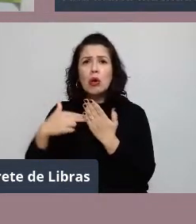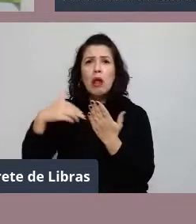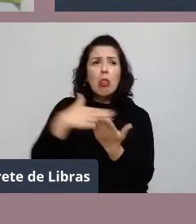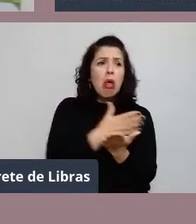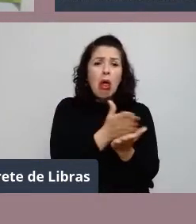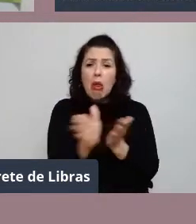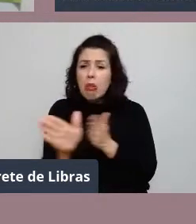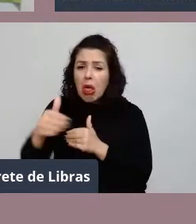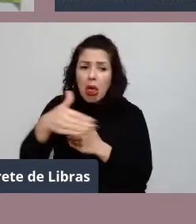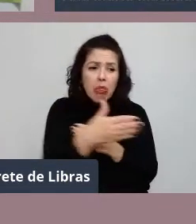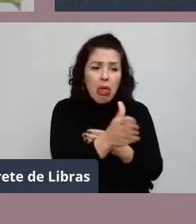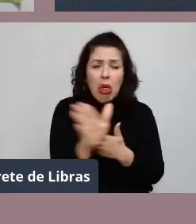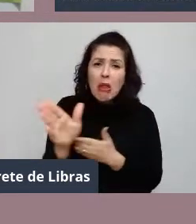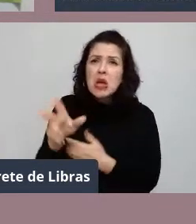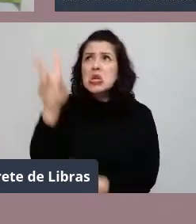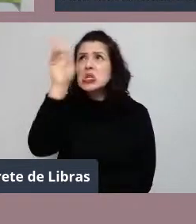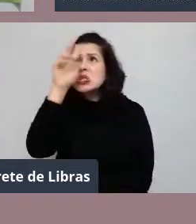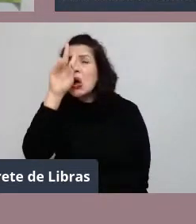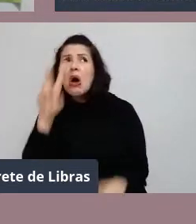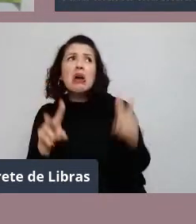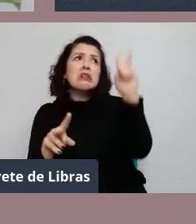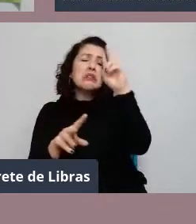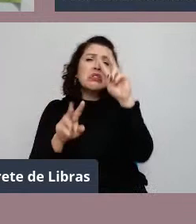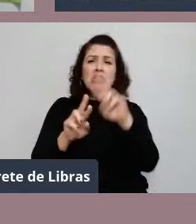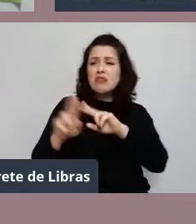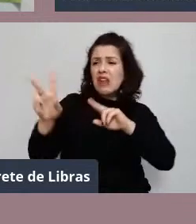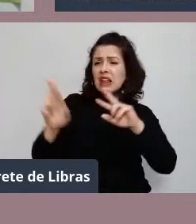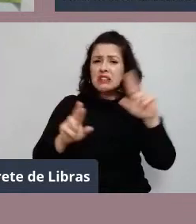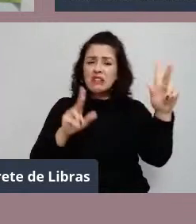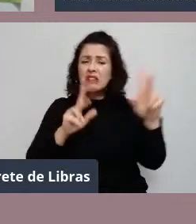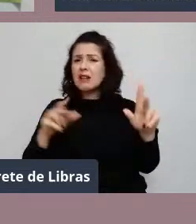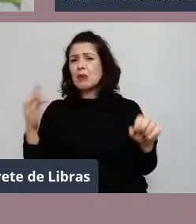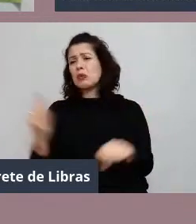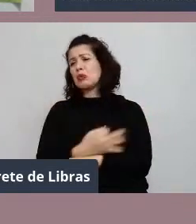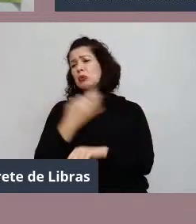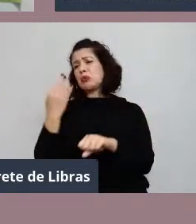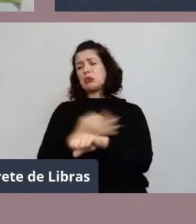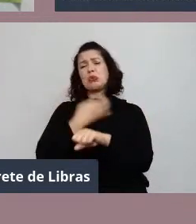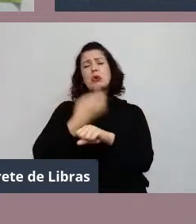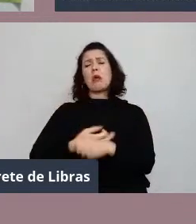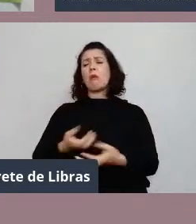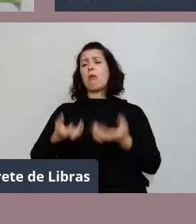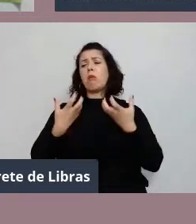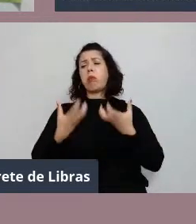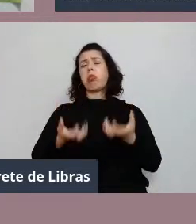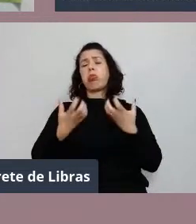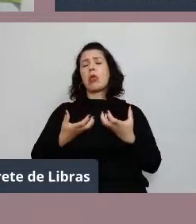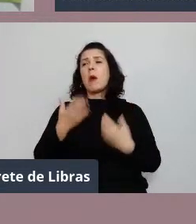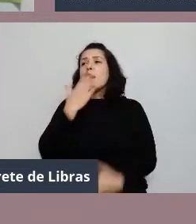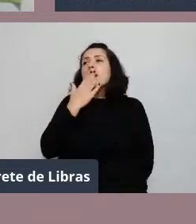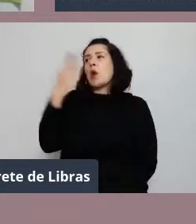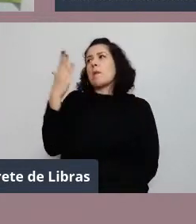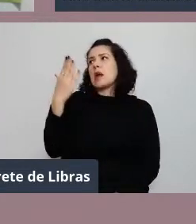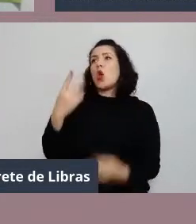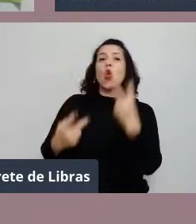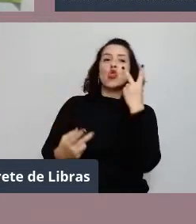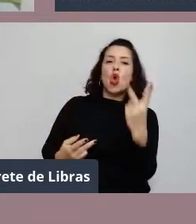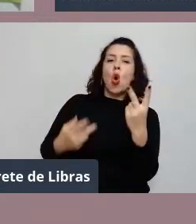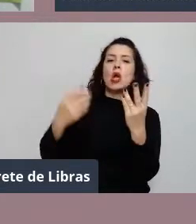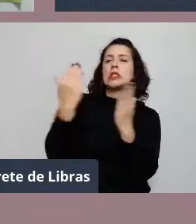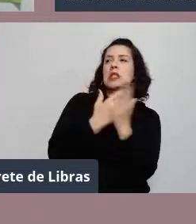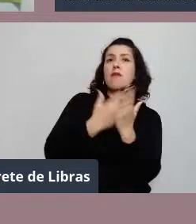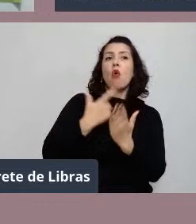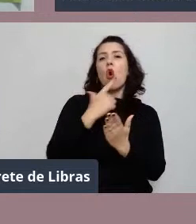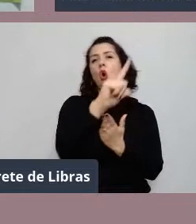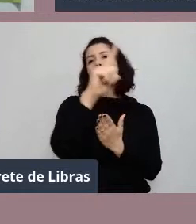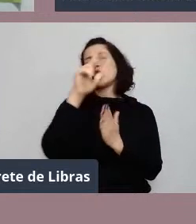vem contando a história, não tem nada, eu não aguento, é uma chatice, eu não sei o quê, eu prometo, eu leio dois e me dispensa de ler esse. Eu digo, você